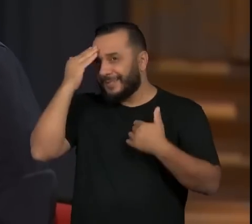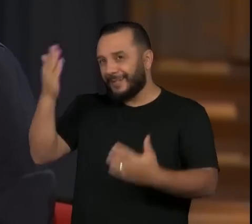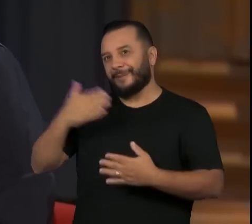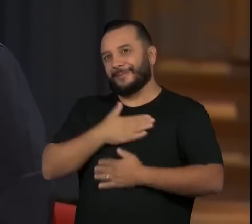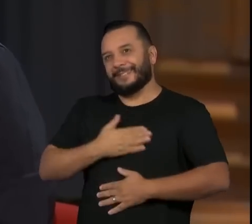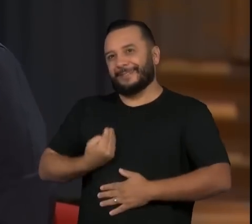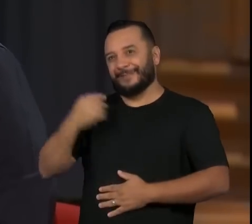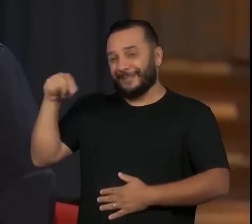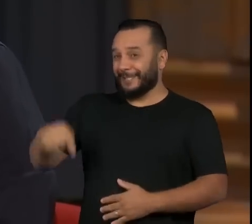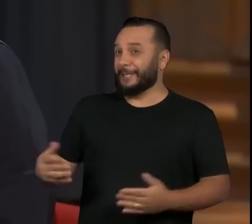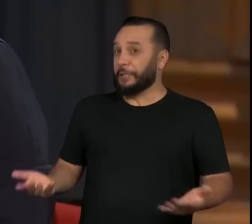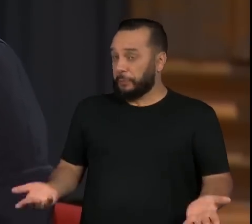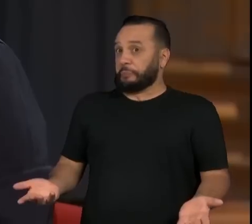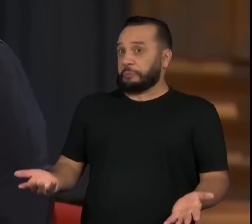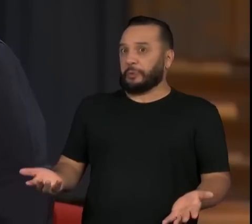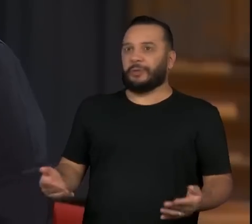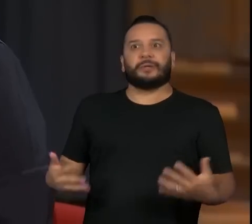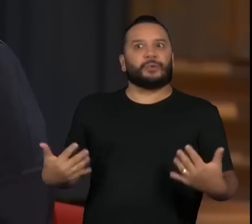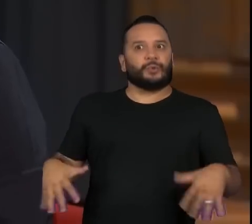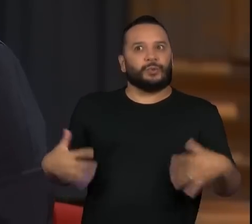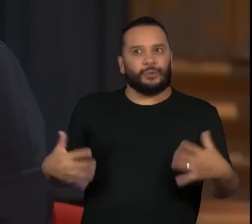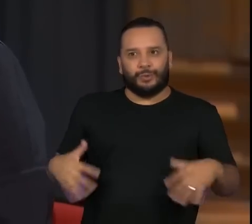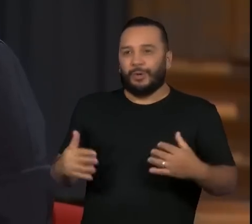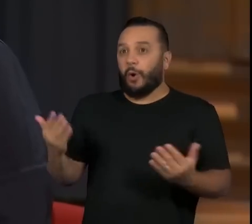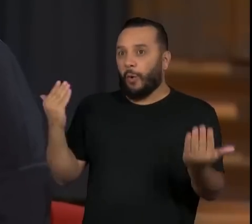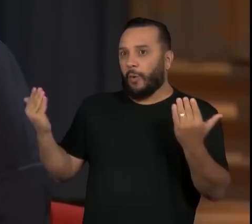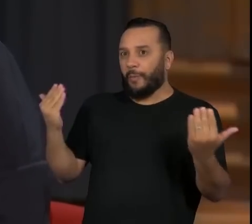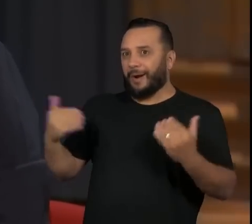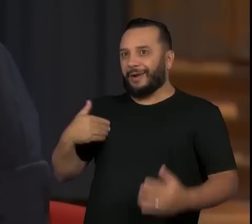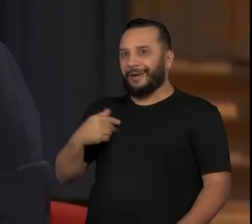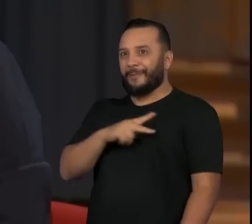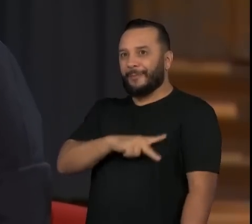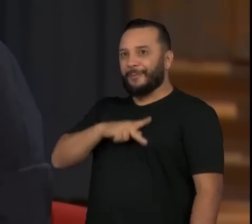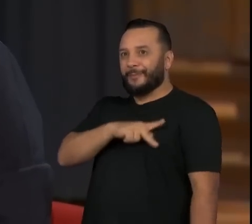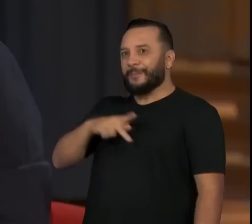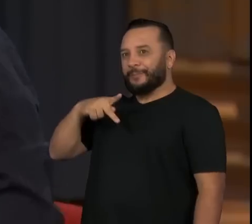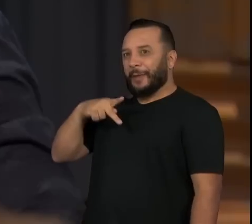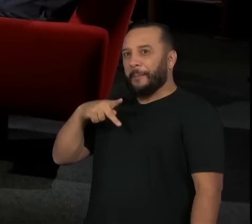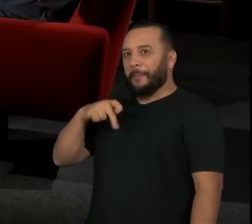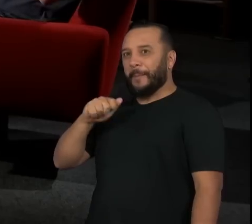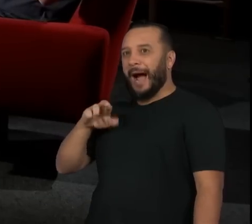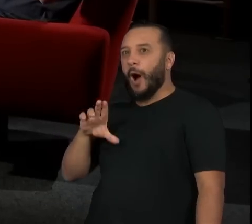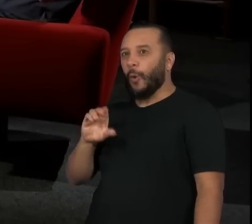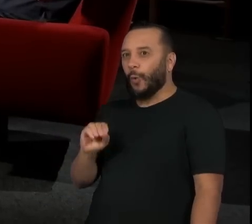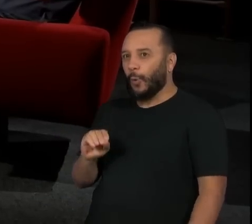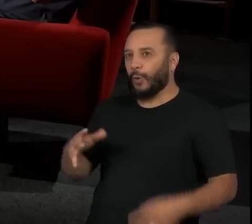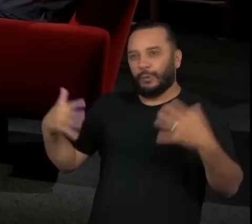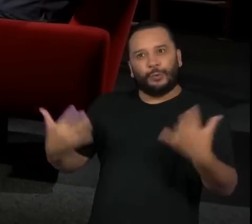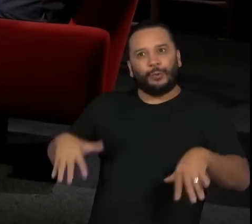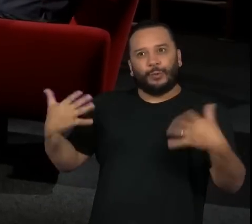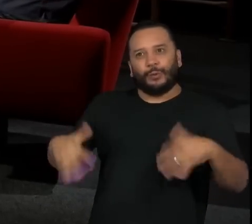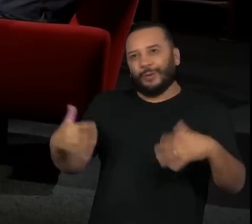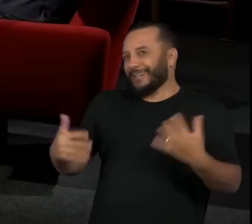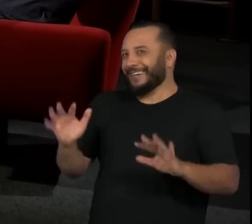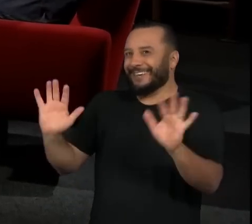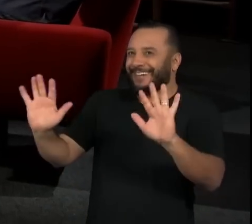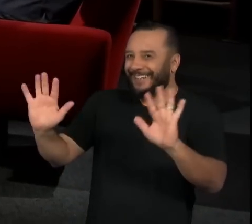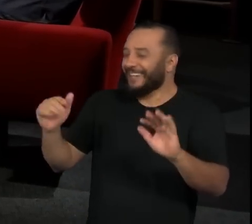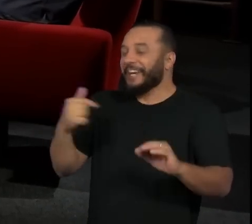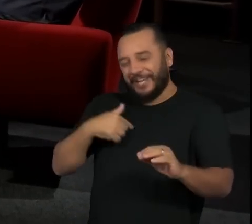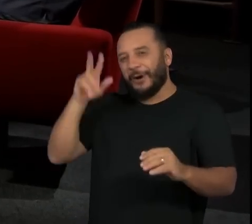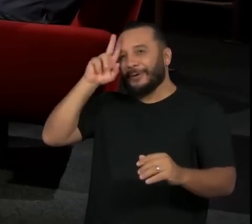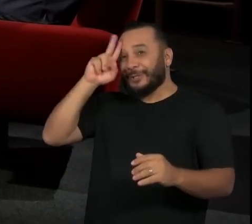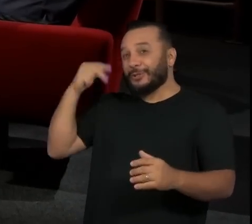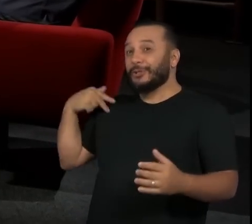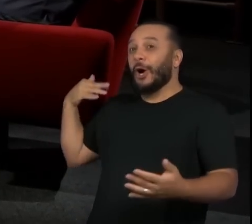prazerzaço estar aqui com você. E, caramba, não sou digno dessa comparação. Eu tenho as minhas curvas da minha estrada